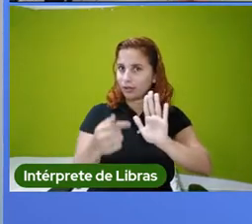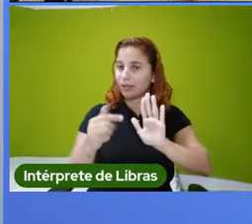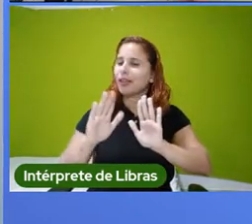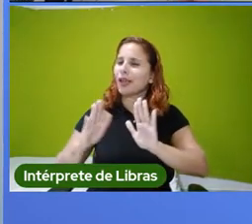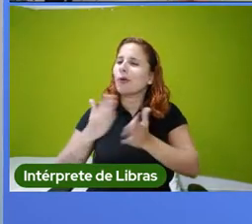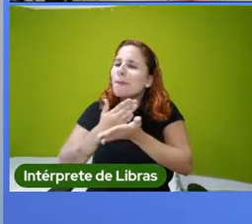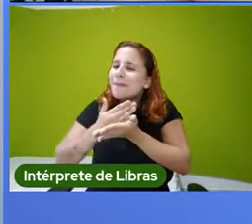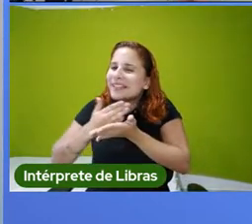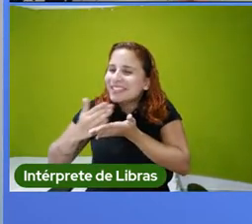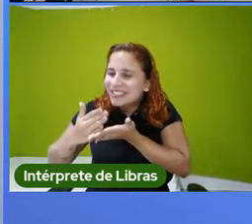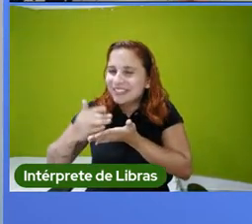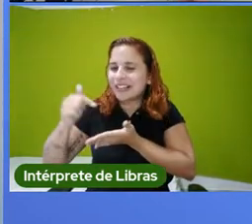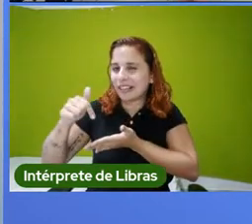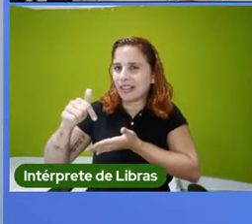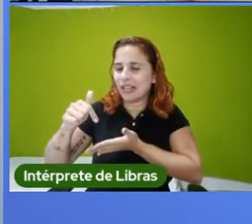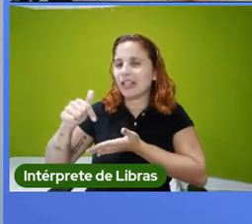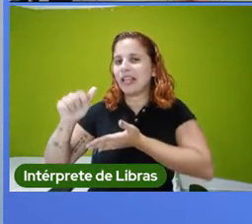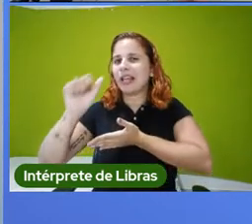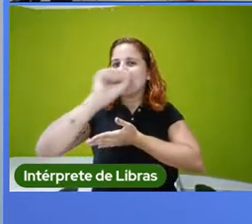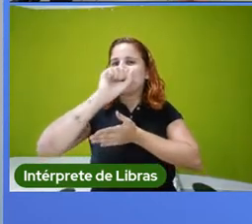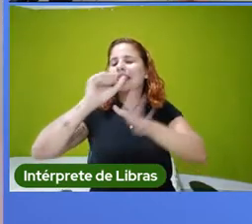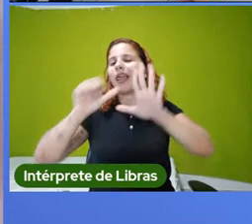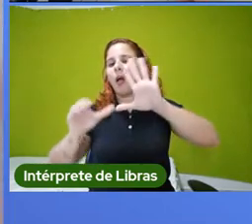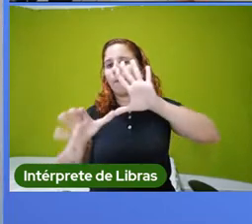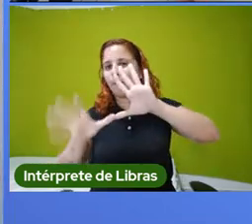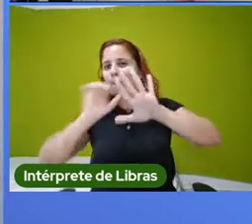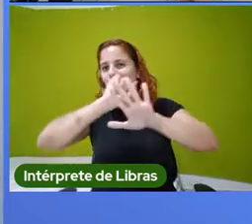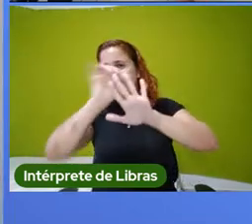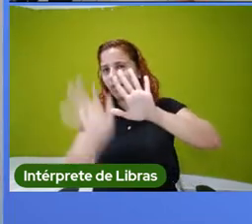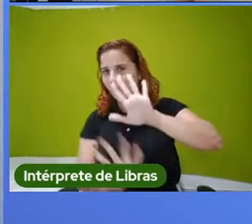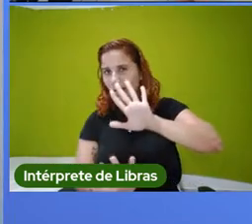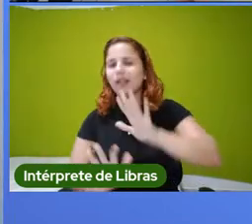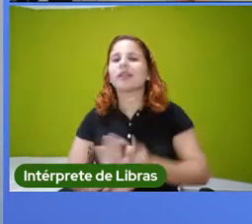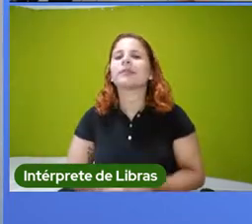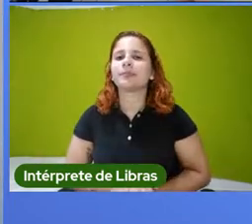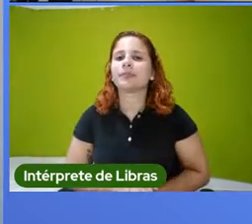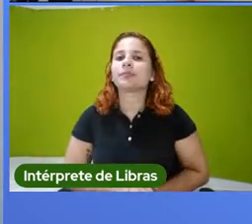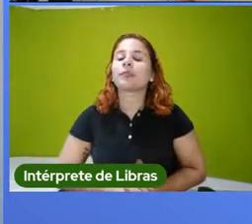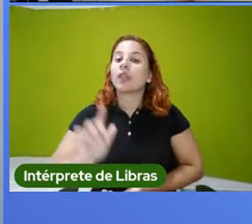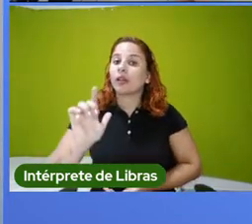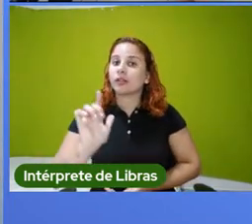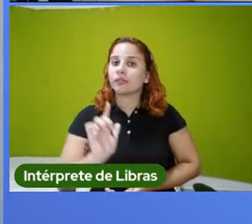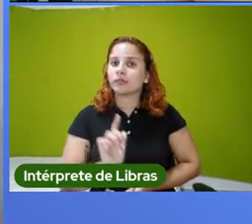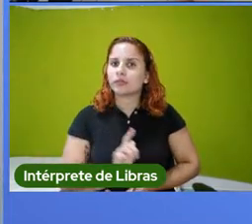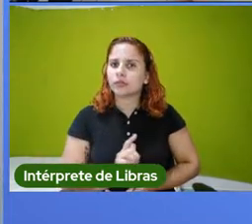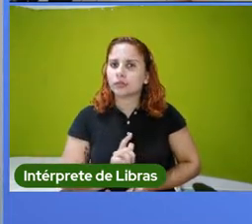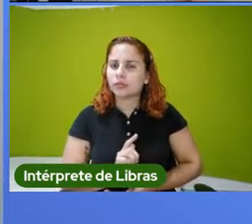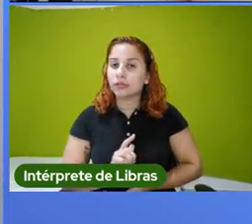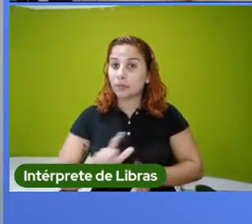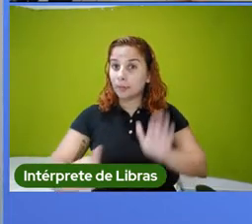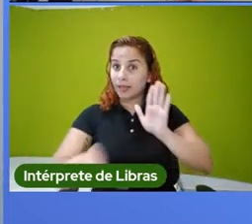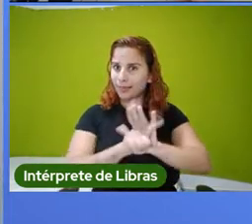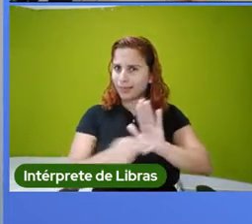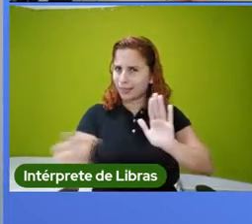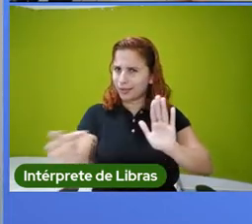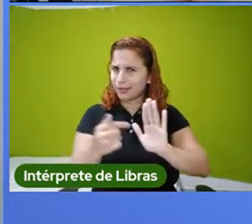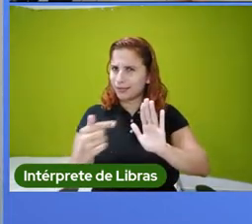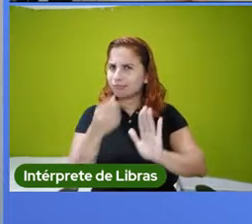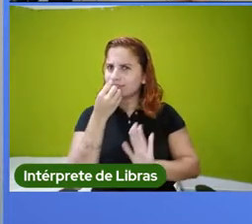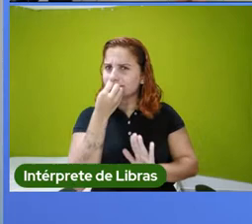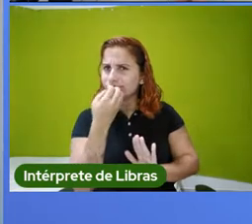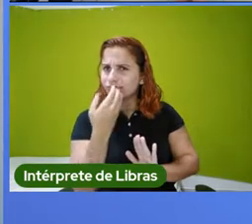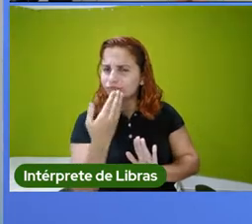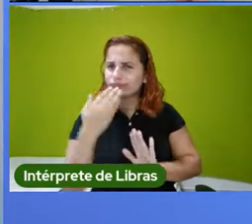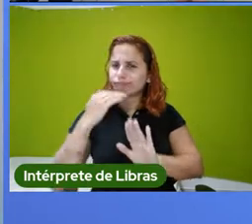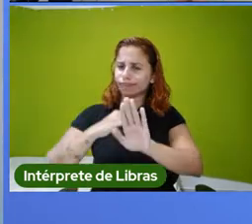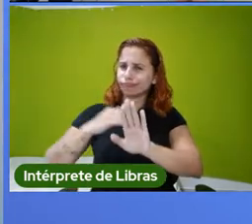países veem o cenário brasileiro da lei de cotas como uma lei bastante avançada, que inclusive